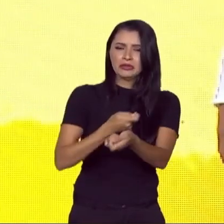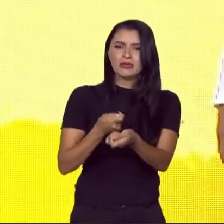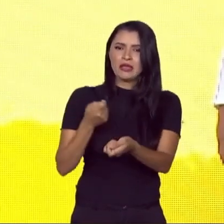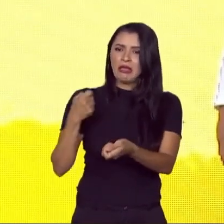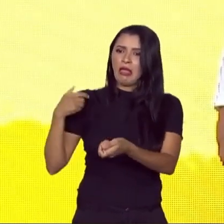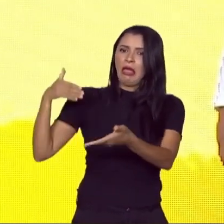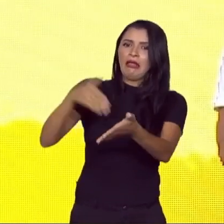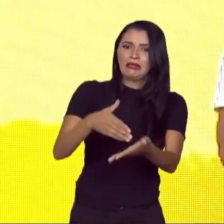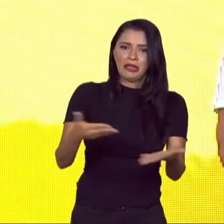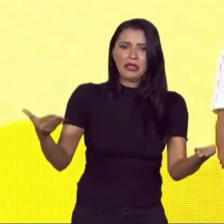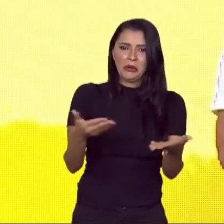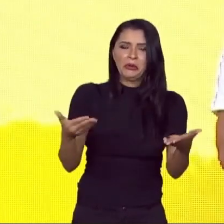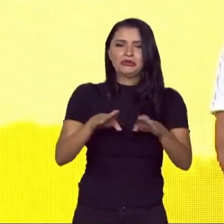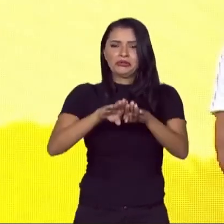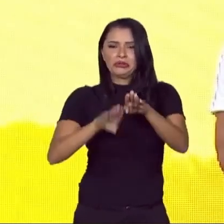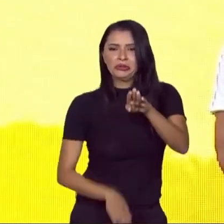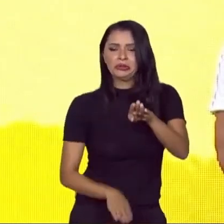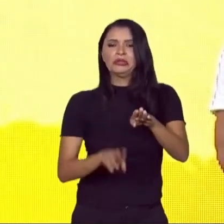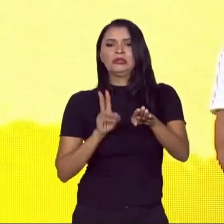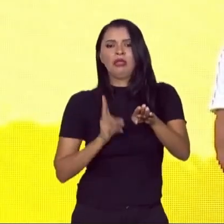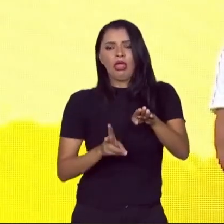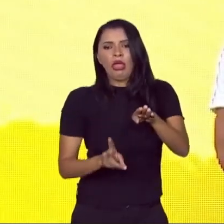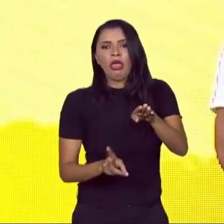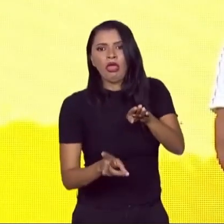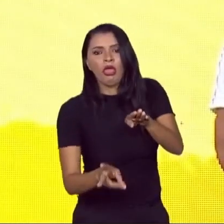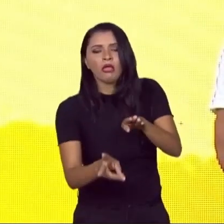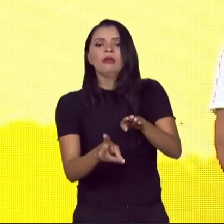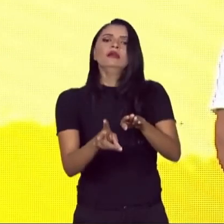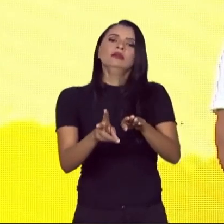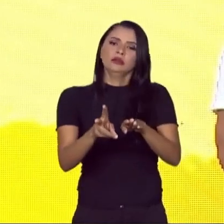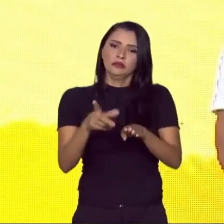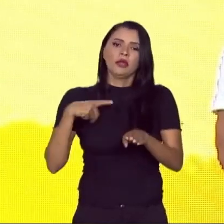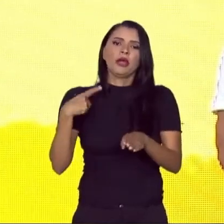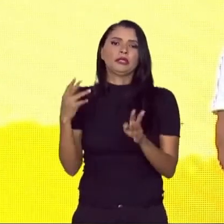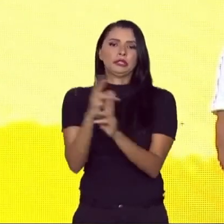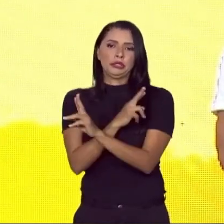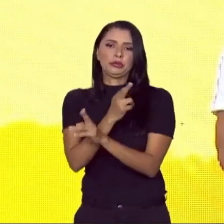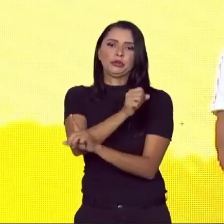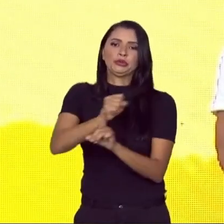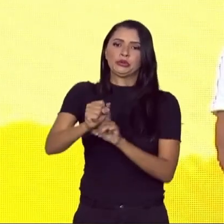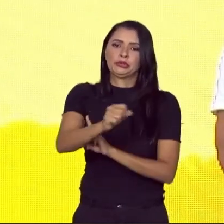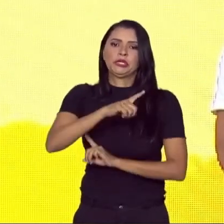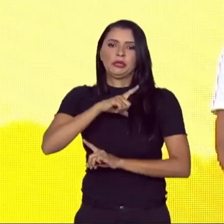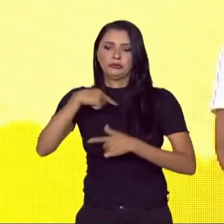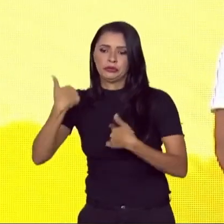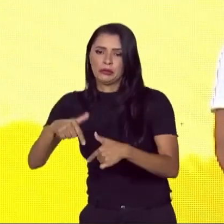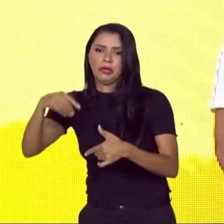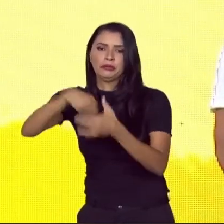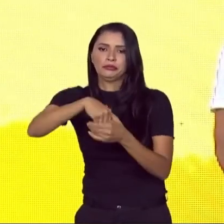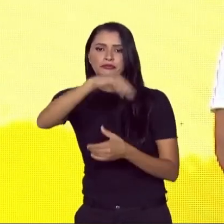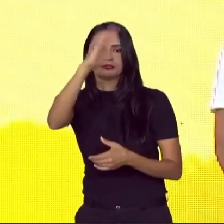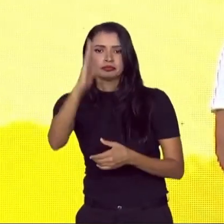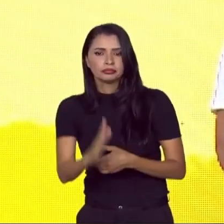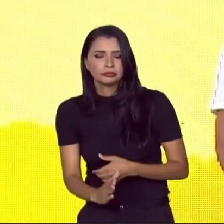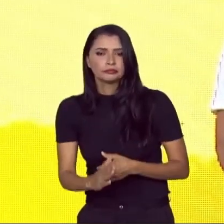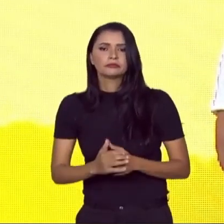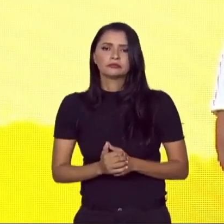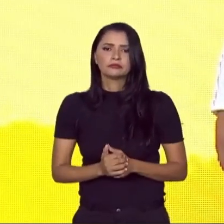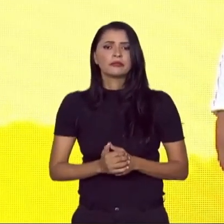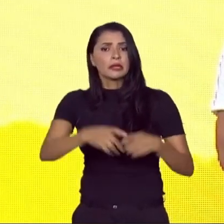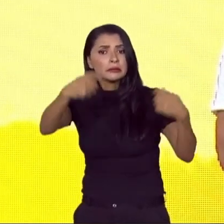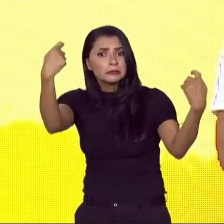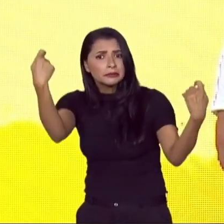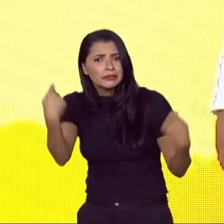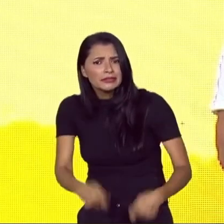hoje, de uma desigualdade crônica que permeia as relações sociais e de trabalho no país. É